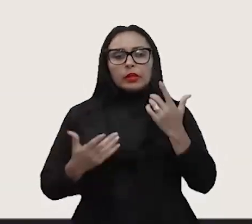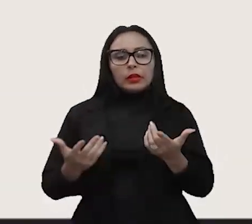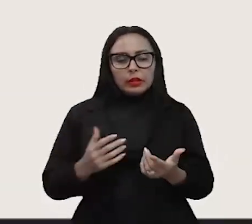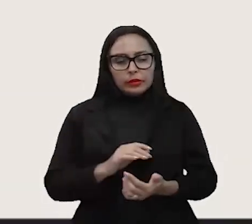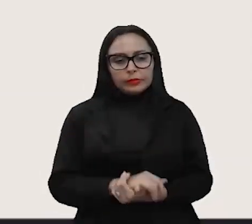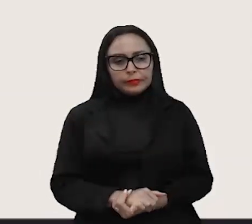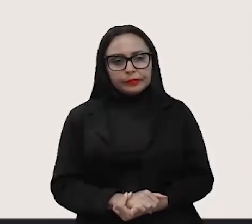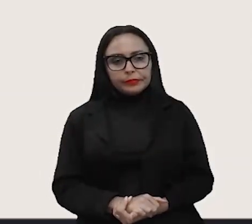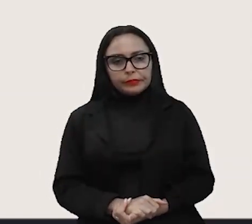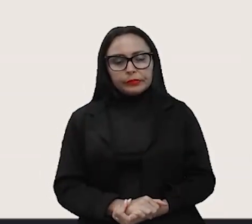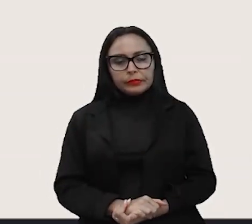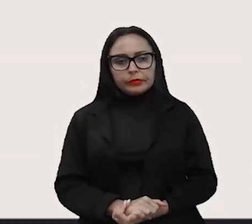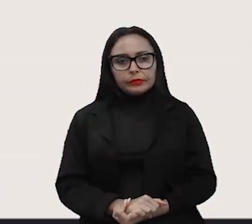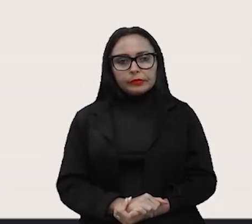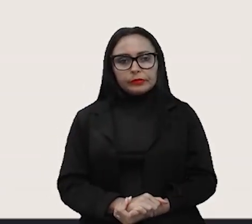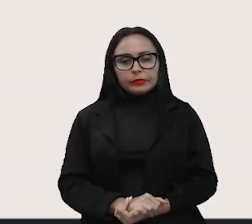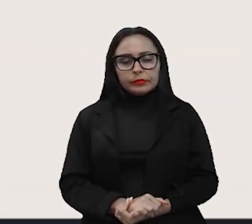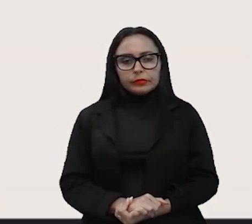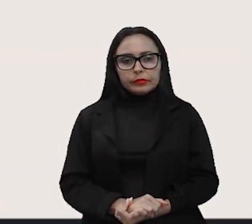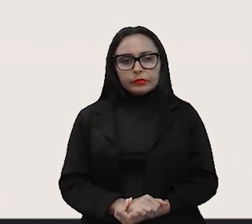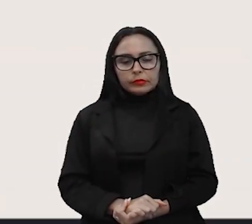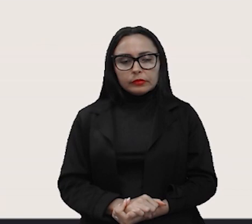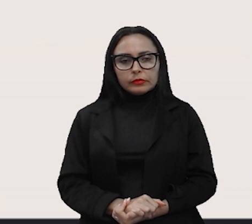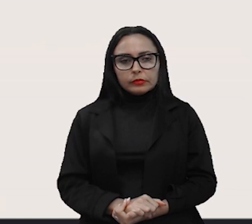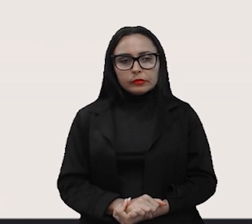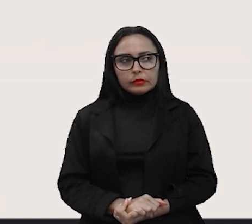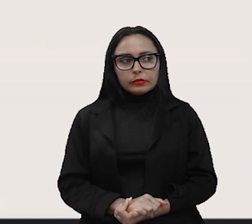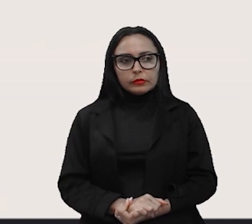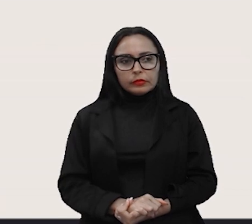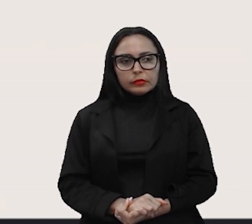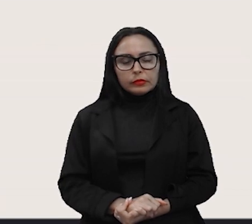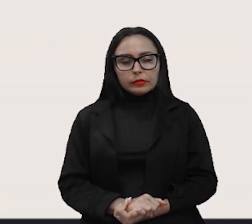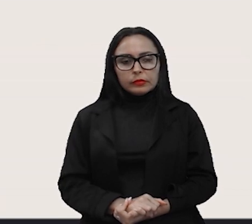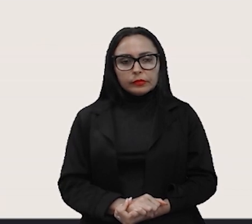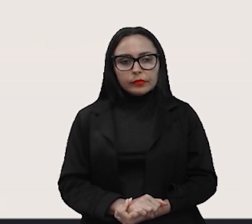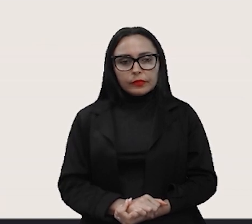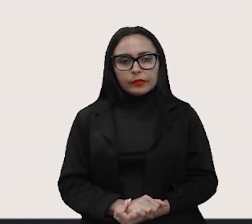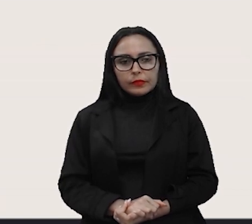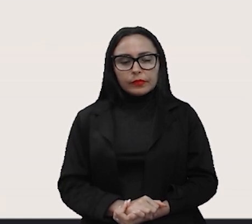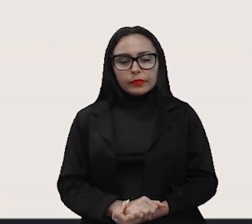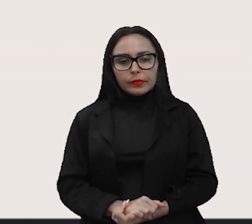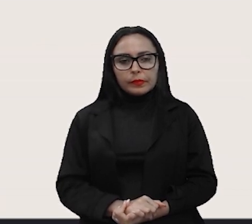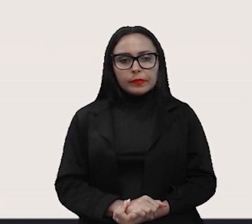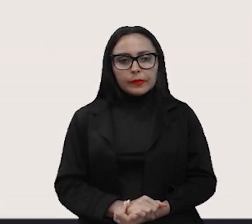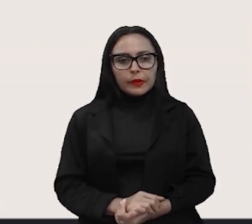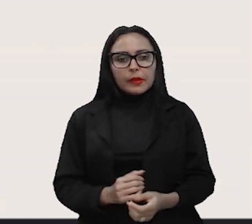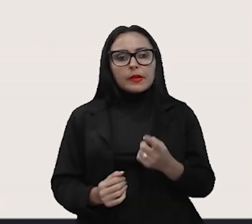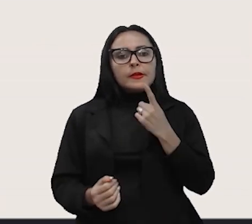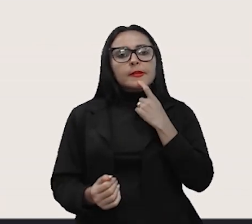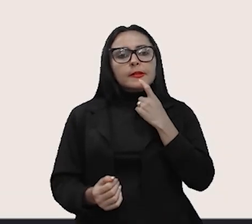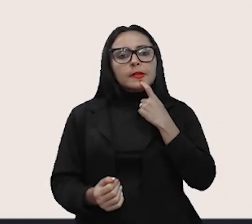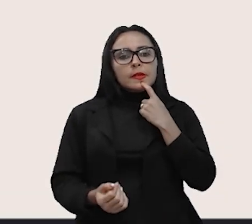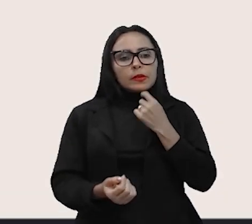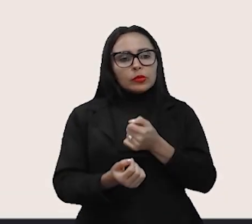assim, Veja, do sangue para o osso é